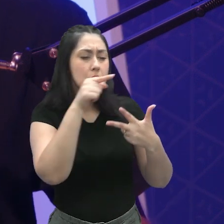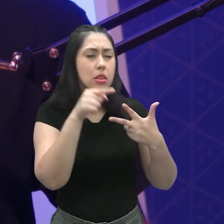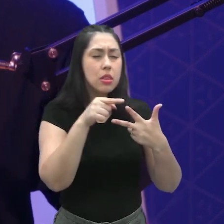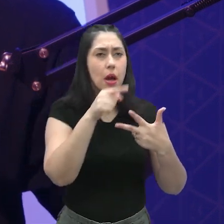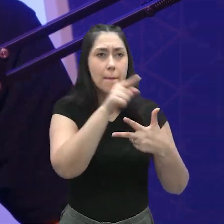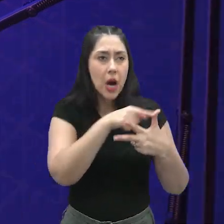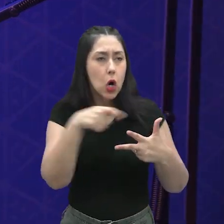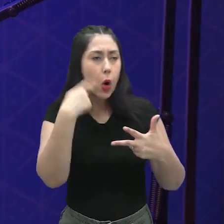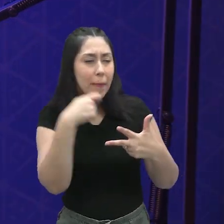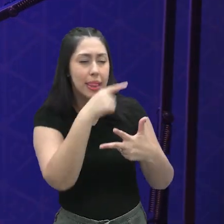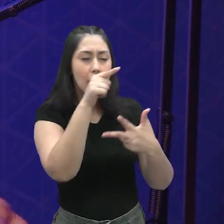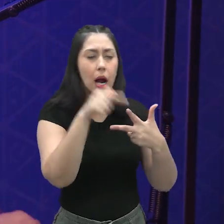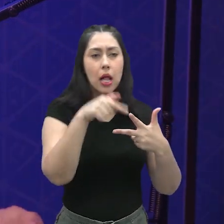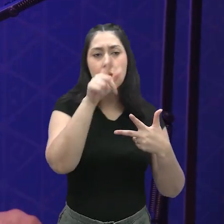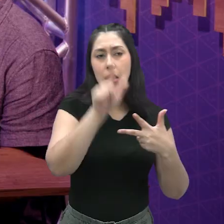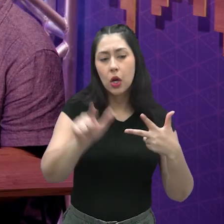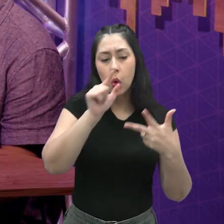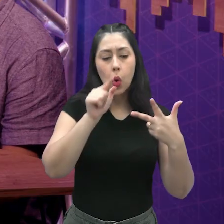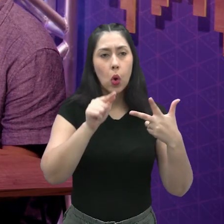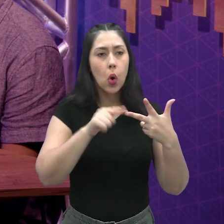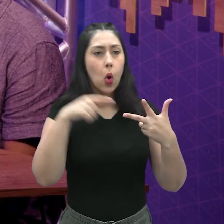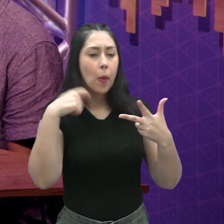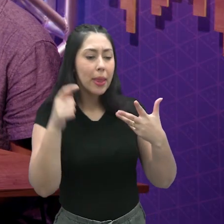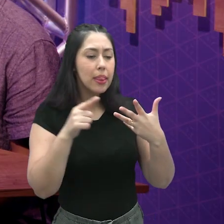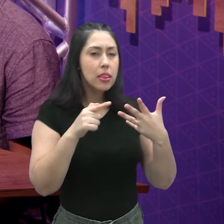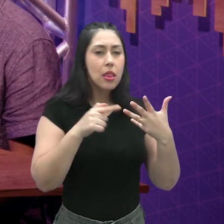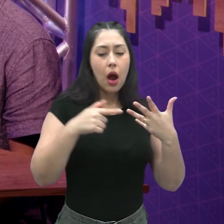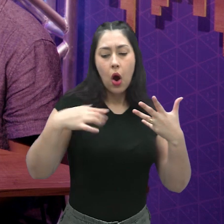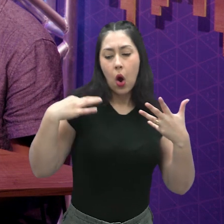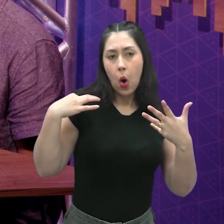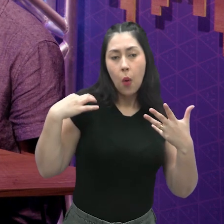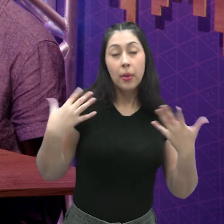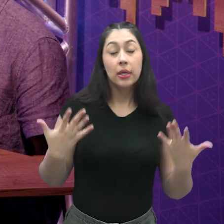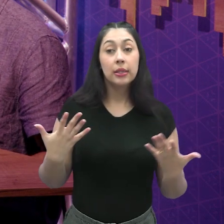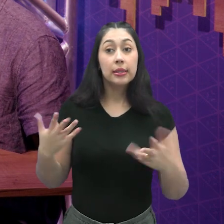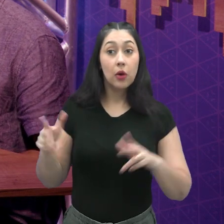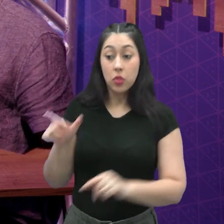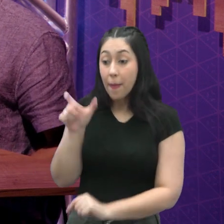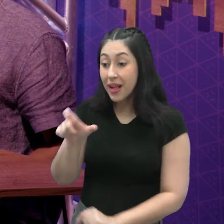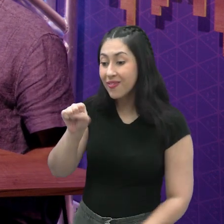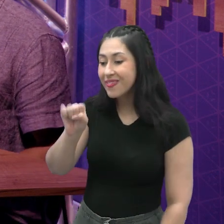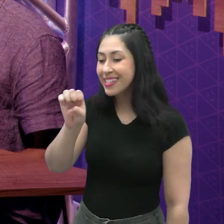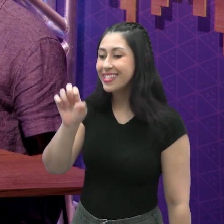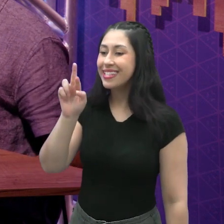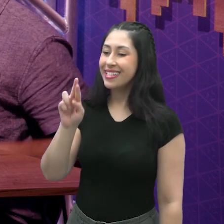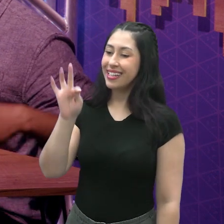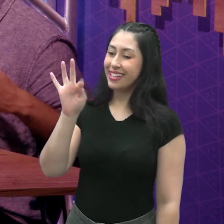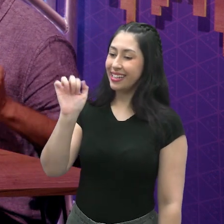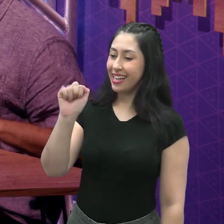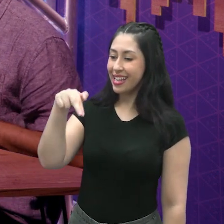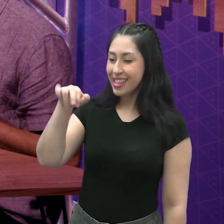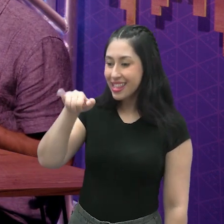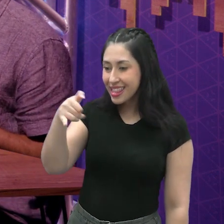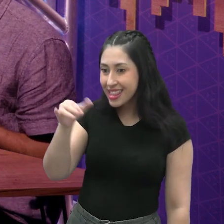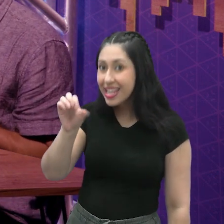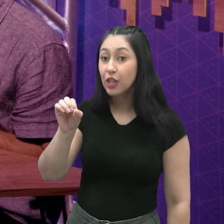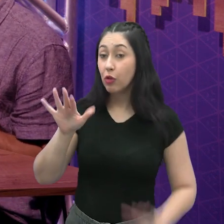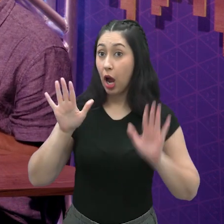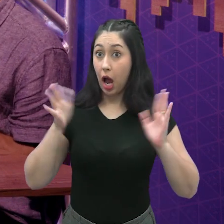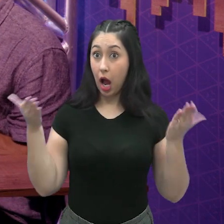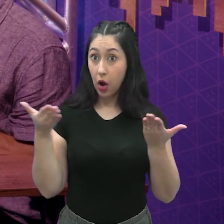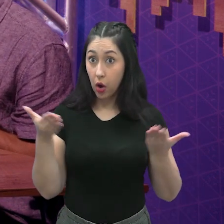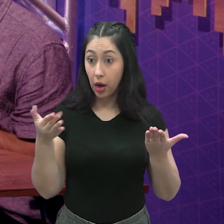literatura, culinária, a gente tem vestimentas. E quando a gente pensa no nome mesmo, sertanejo, vamos separar